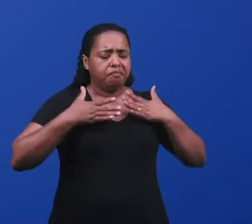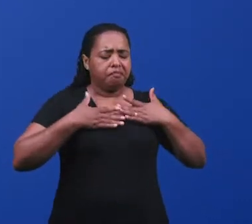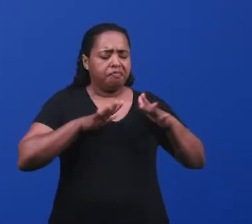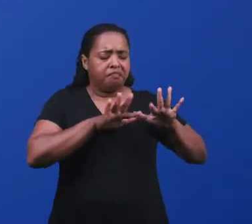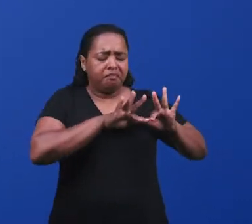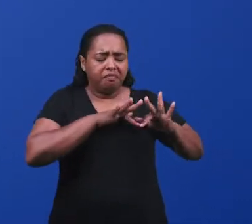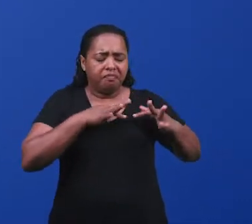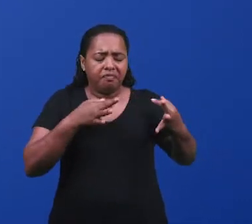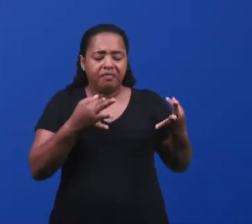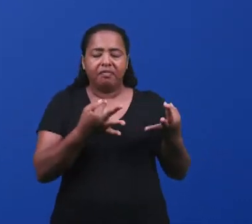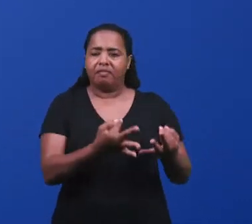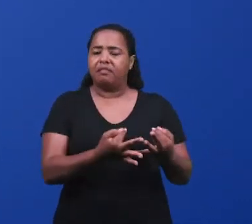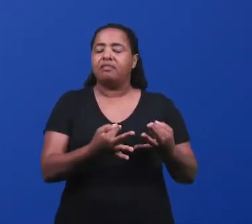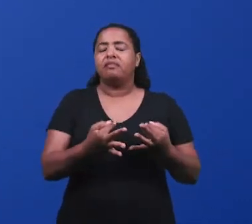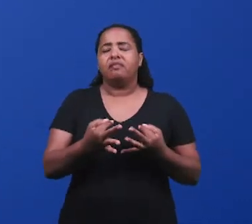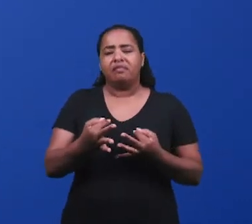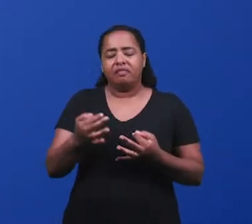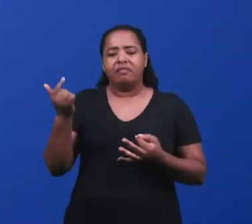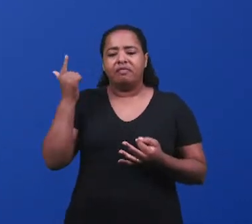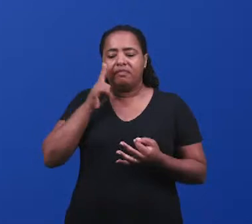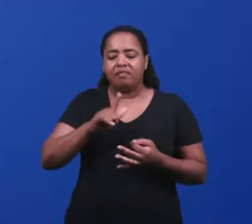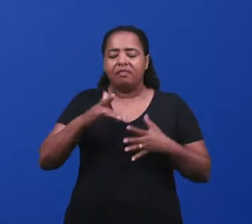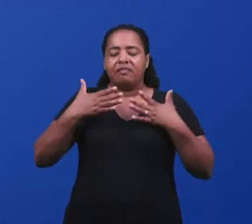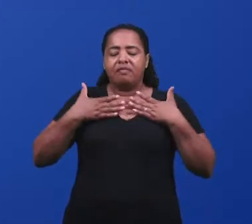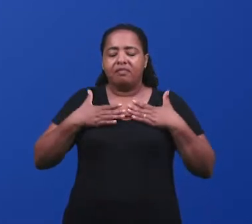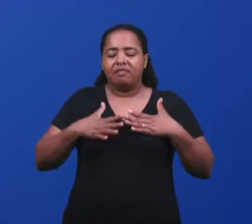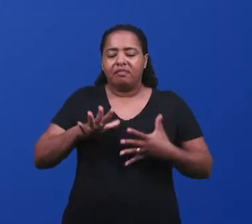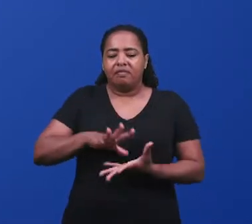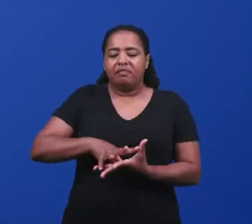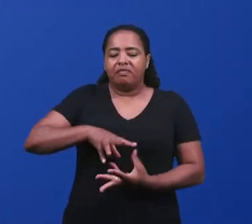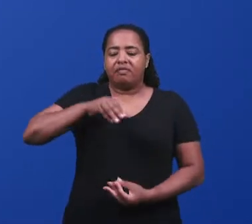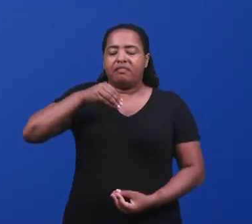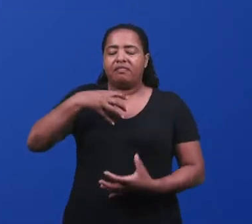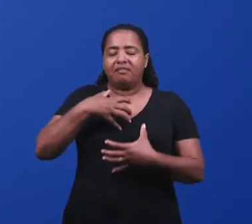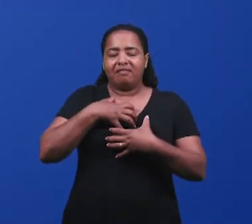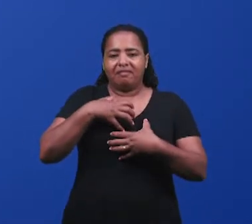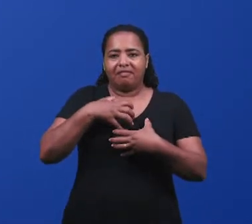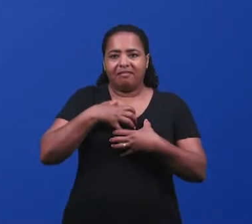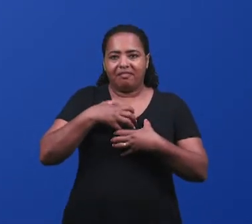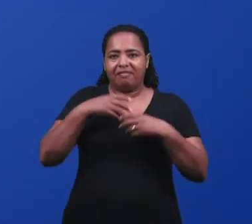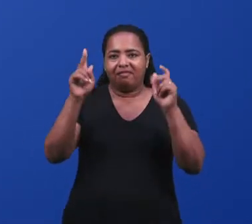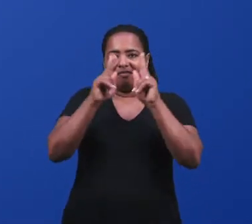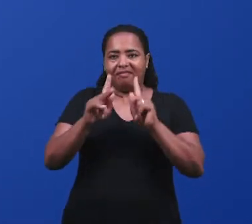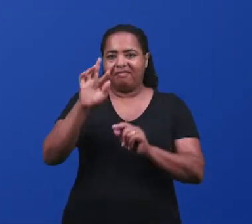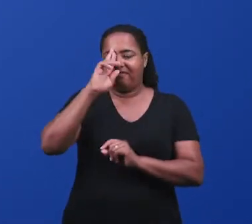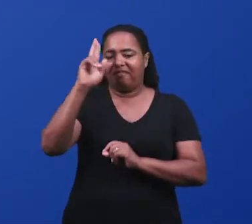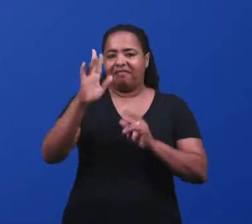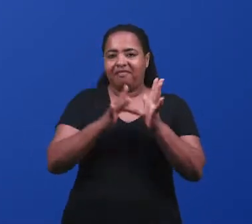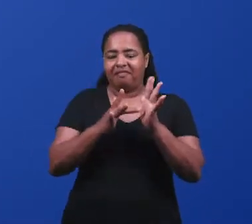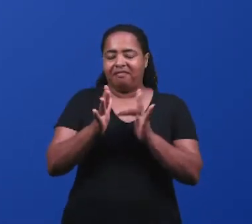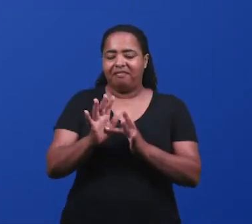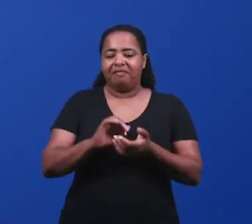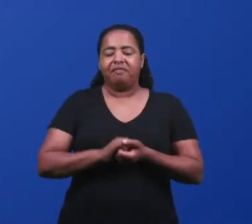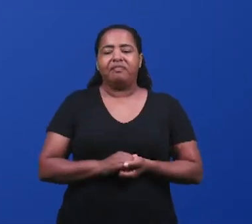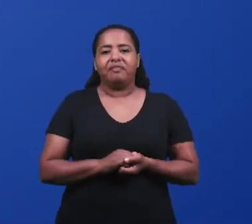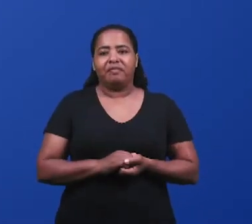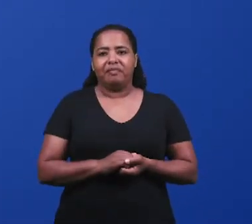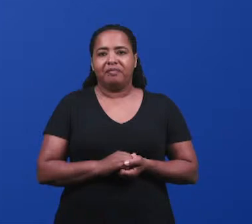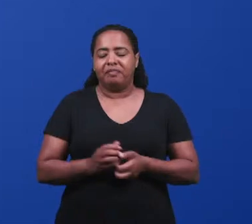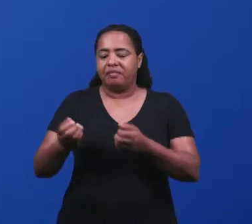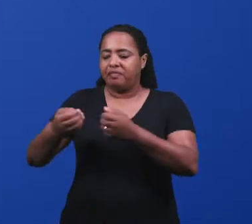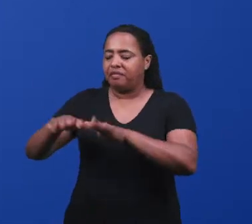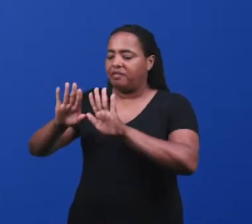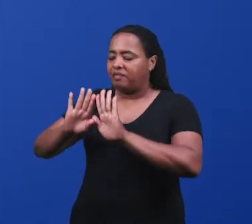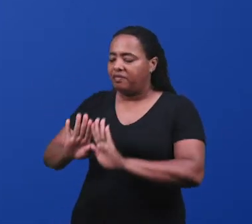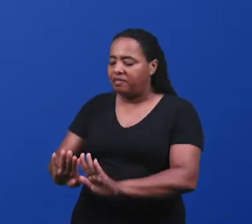e humilde de coração, e encontrarei descanso para vossas almas. A paz do Senhor Jesus. A expressão